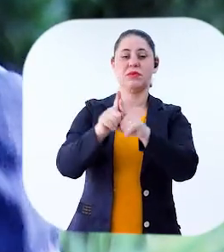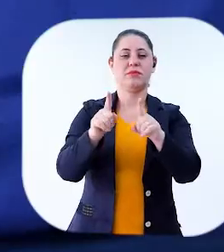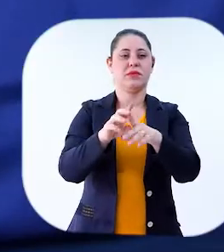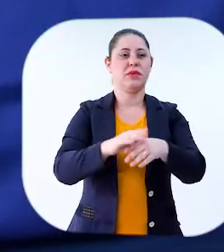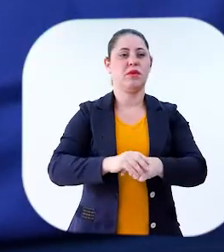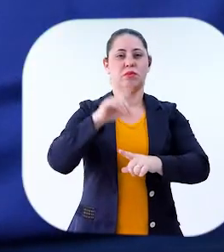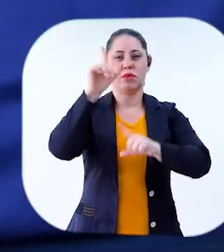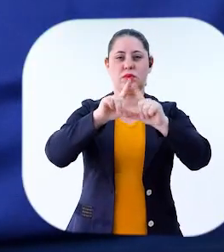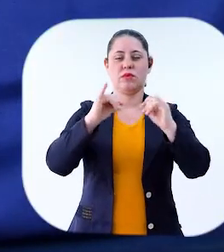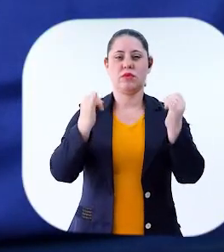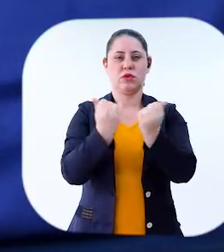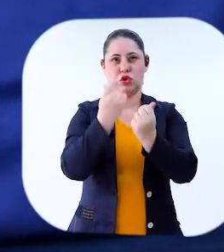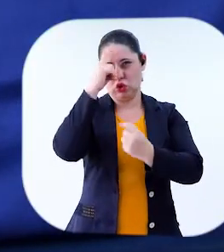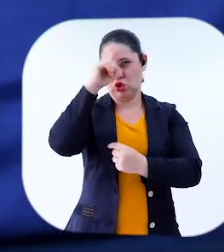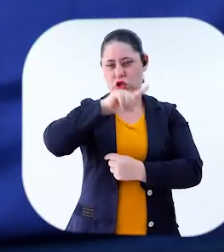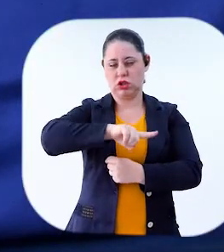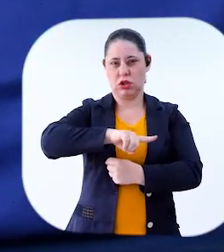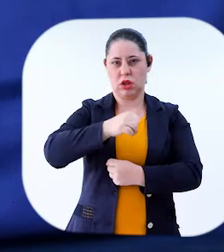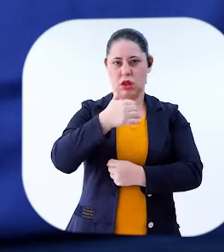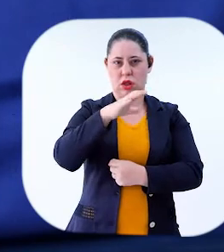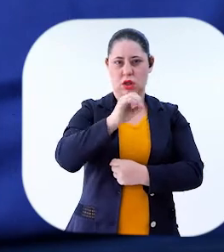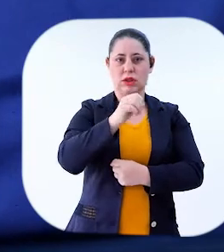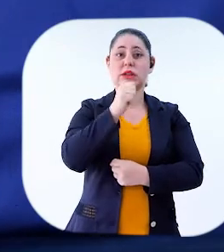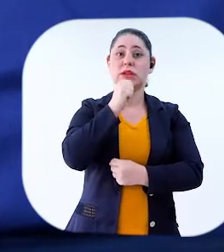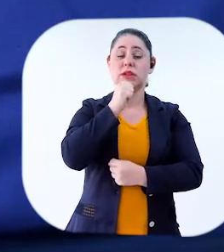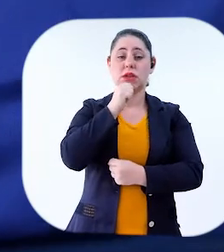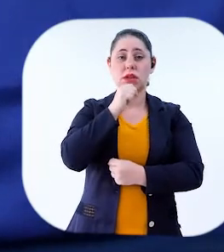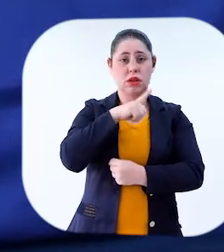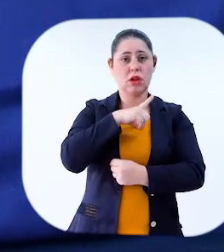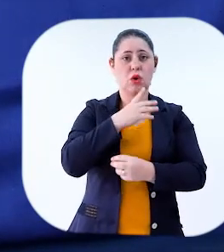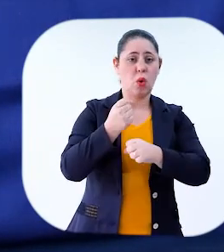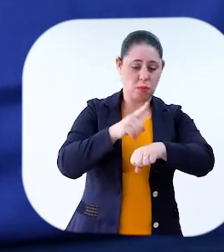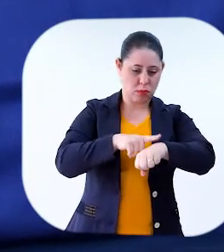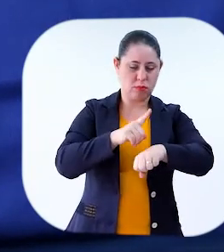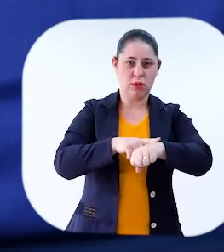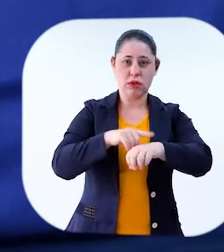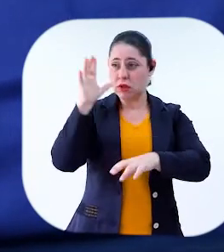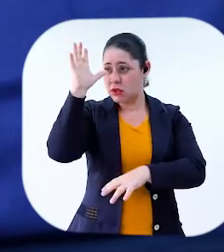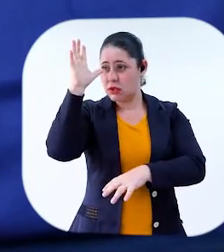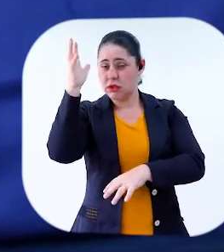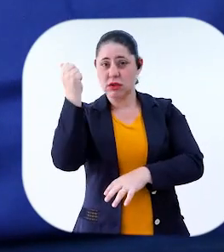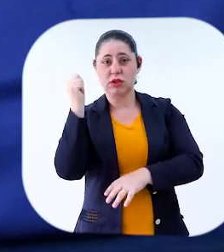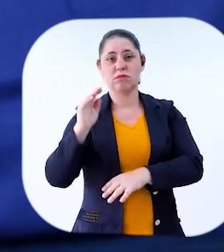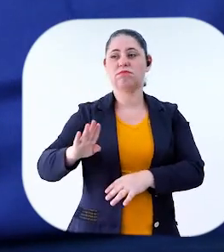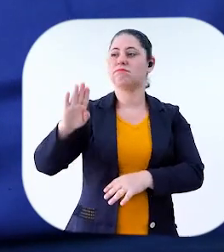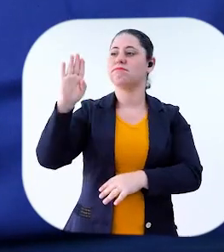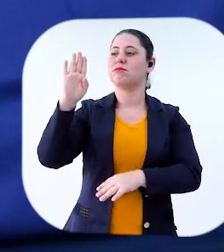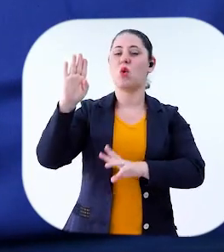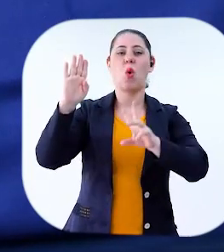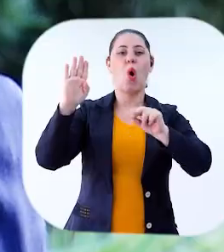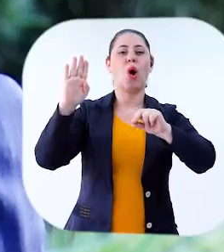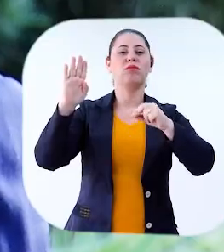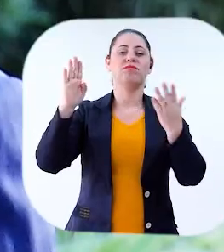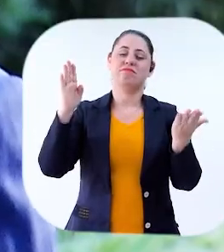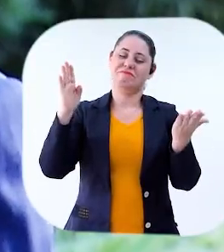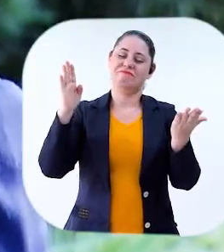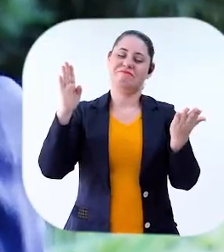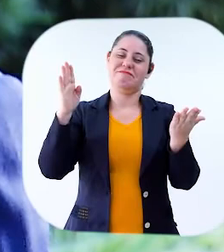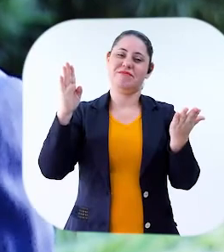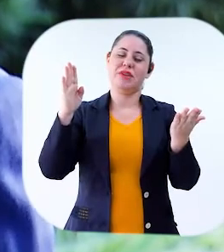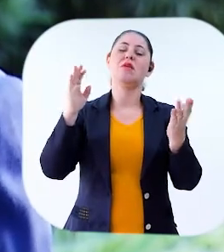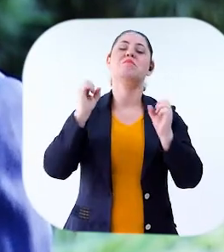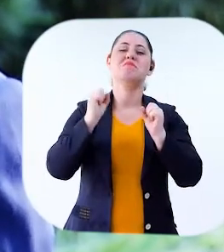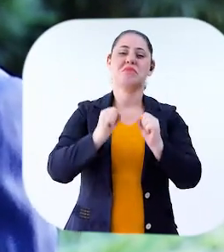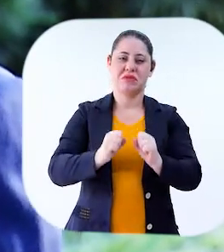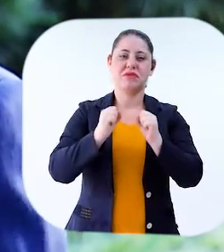também. Esse programa está sendo gravado no dia 10, quer dizer então que ainda dá tempo de decidir se vai ser candidato ou não? Dá tempo